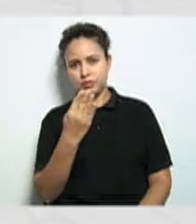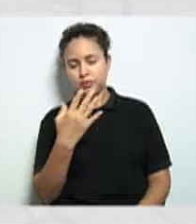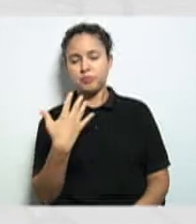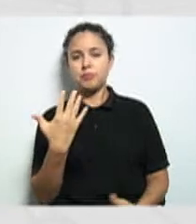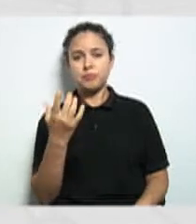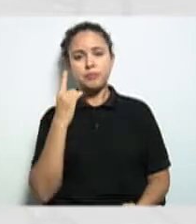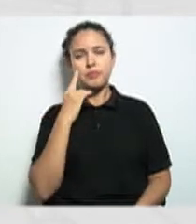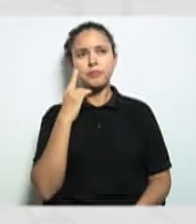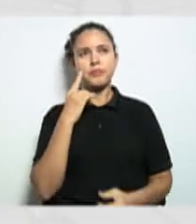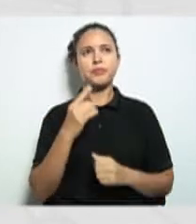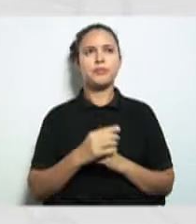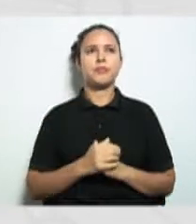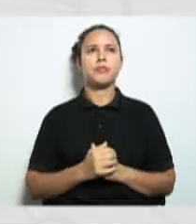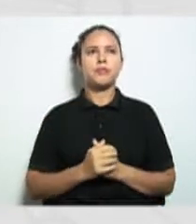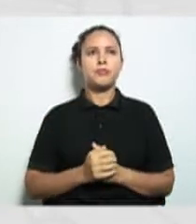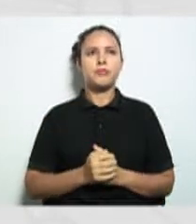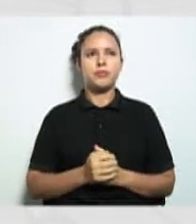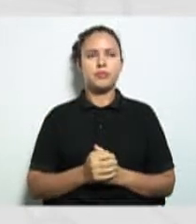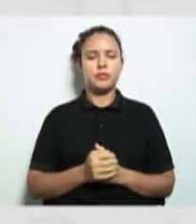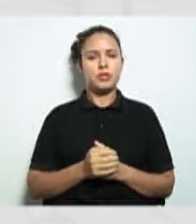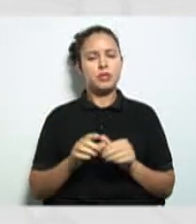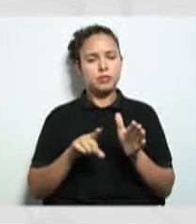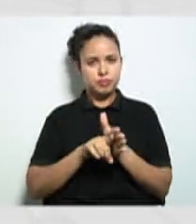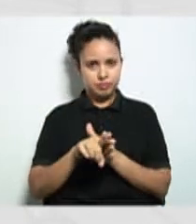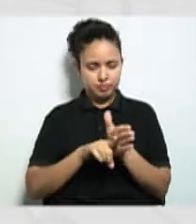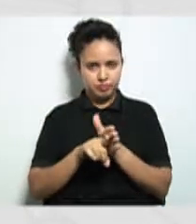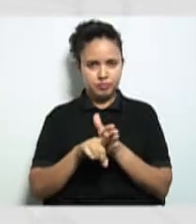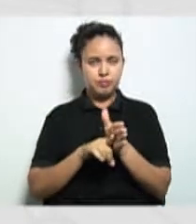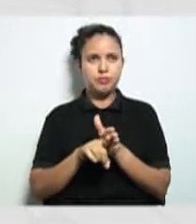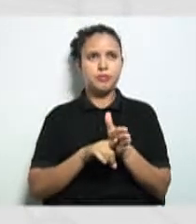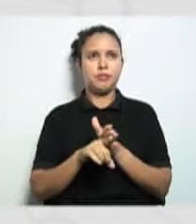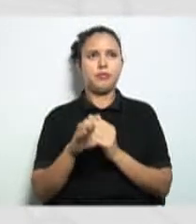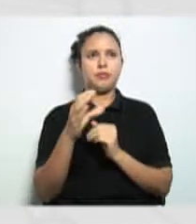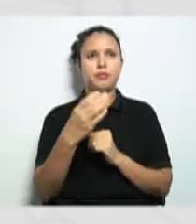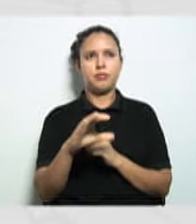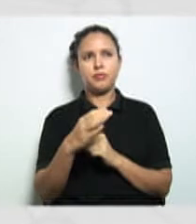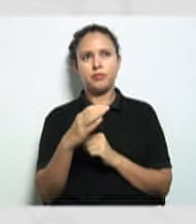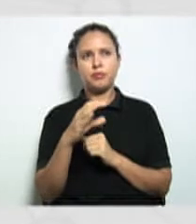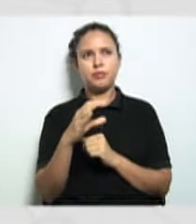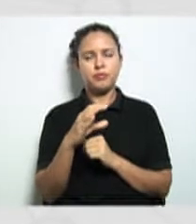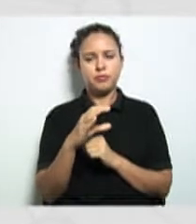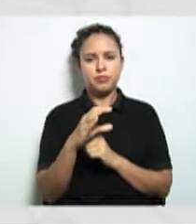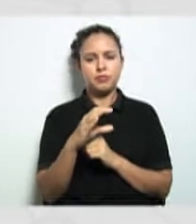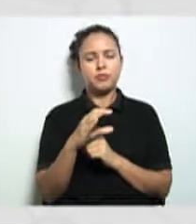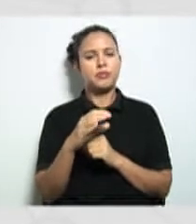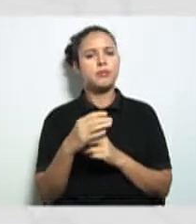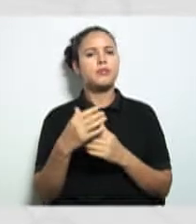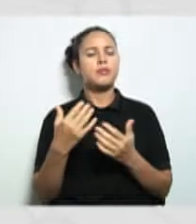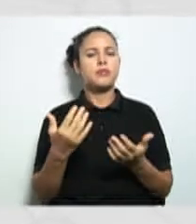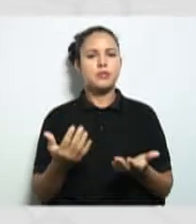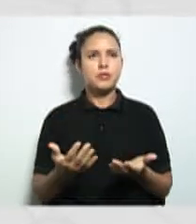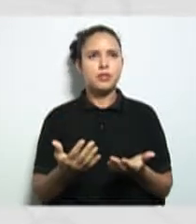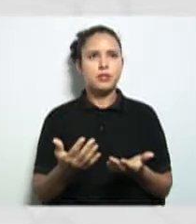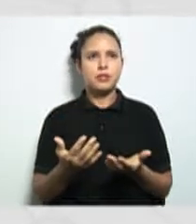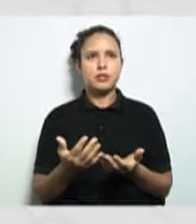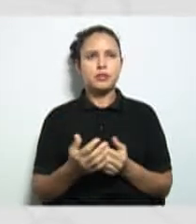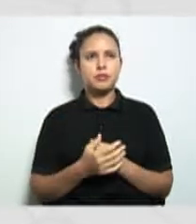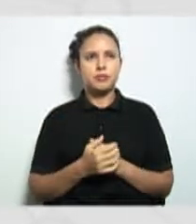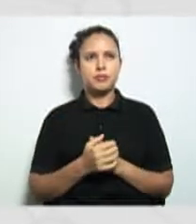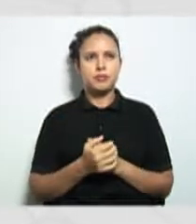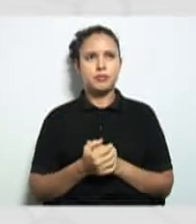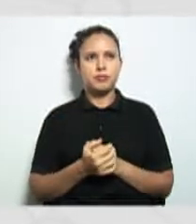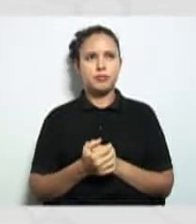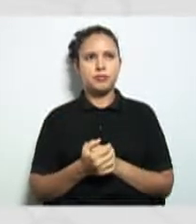pesquisa científica não é um ato ou efeito de pesquisar, logo, né, a pesquisa